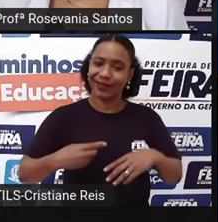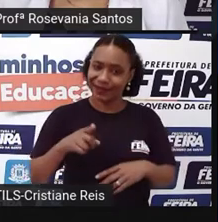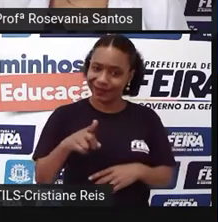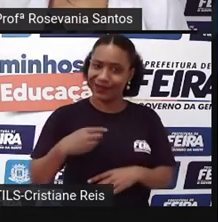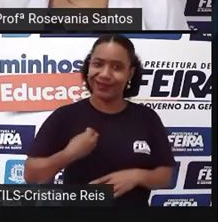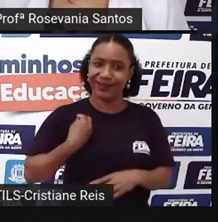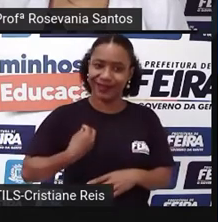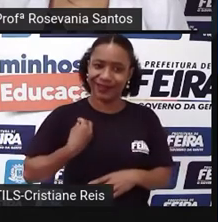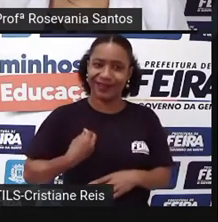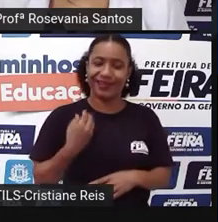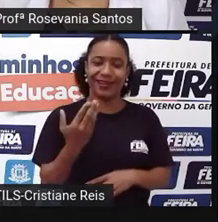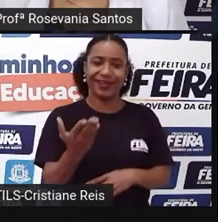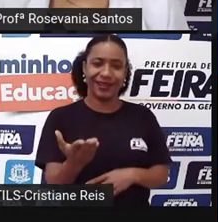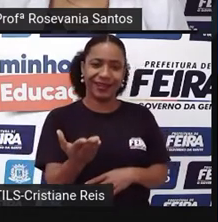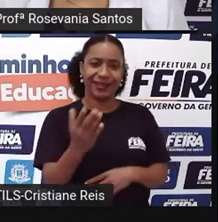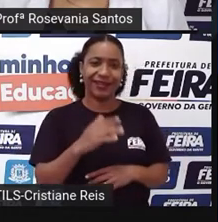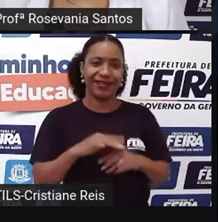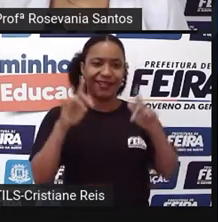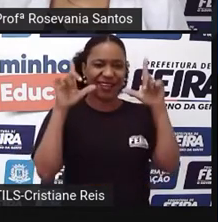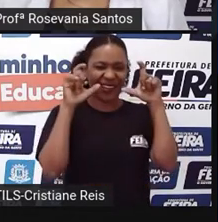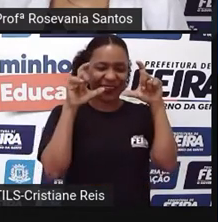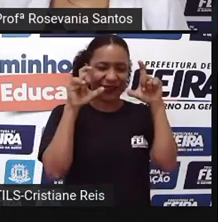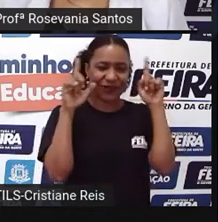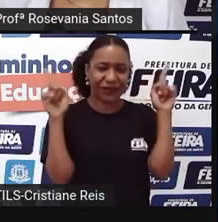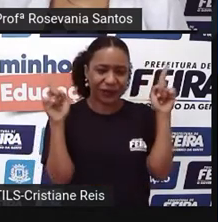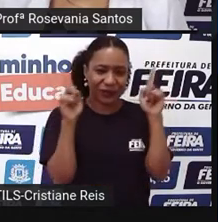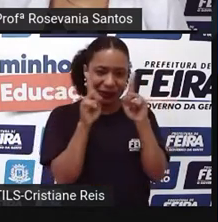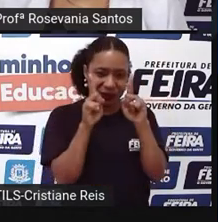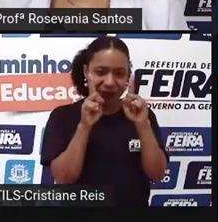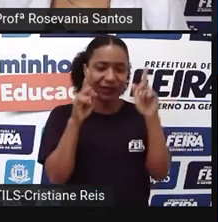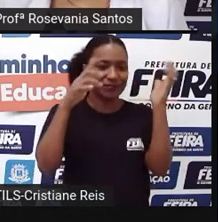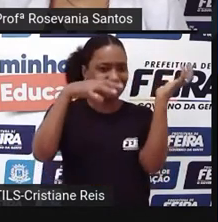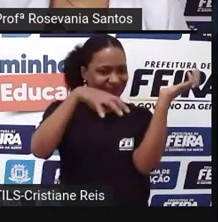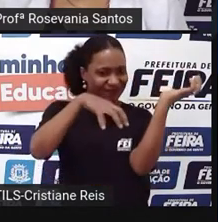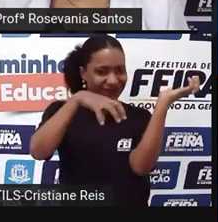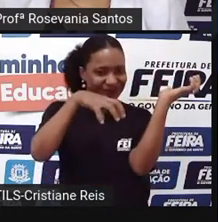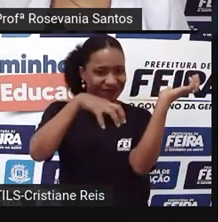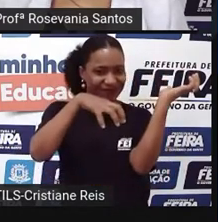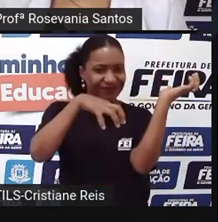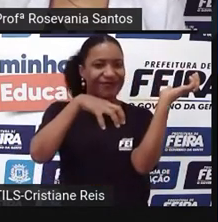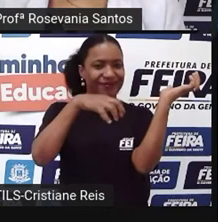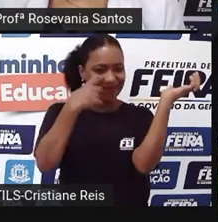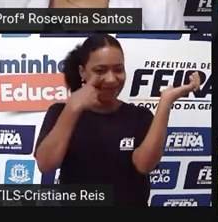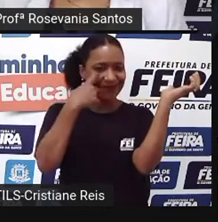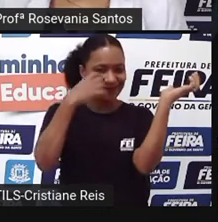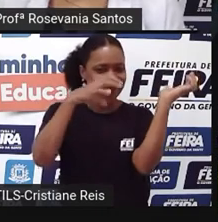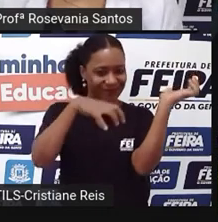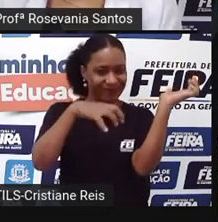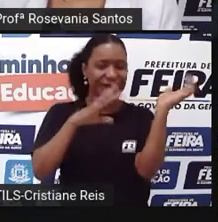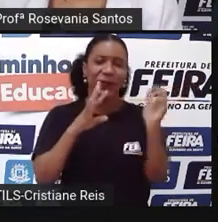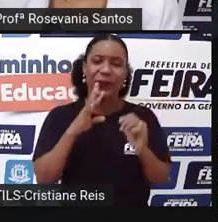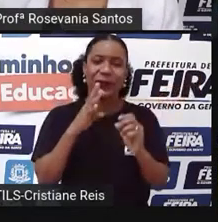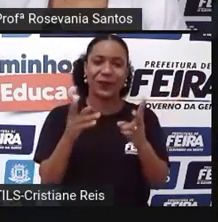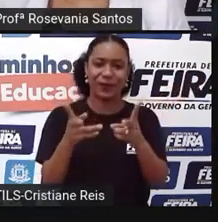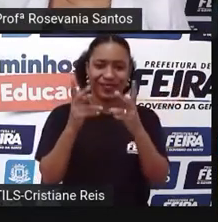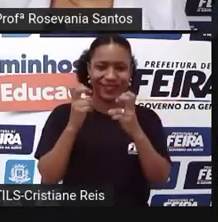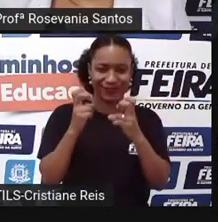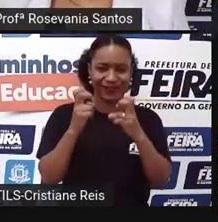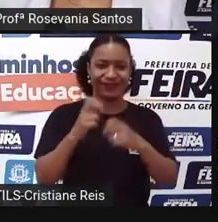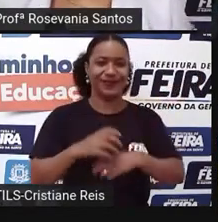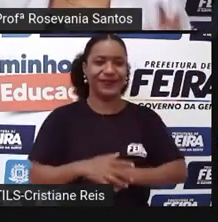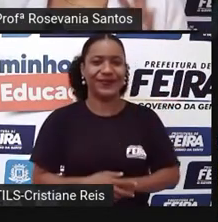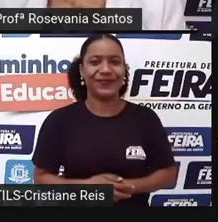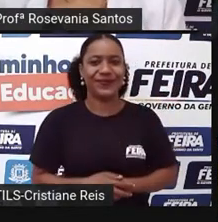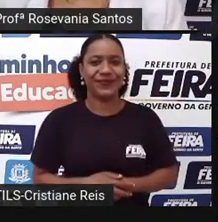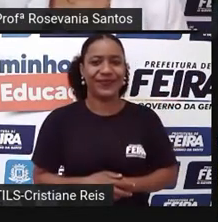lugar. Então, a foto ficou assim um pouquinho, né, cortadinha, mas você reconhece, né, essas imagens que estão aí.